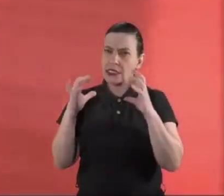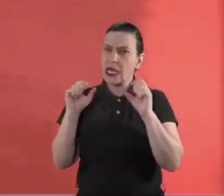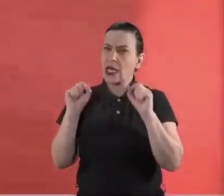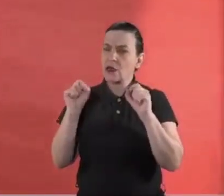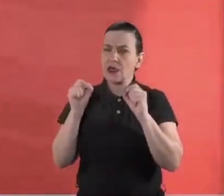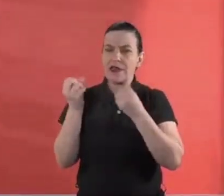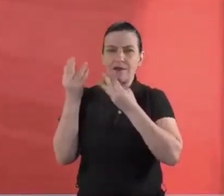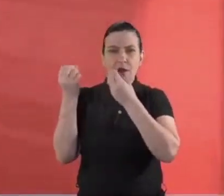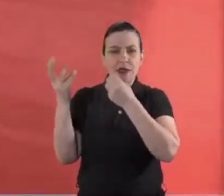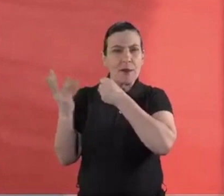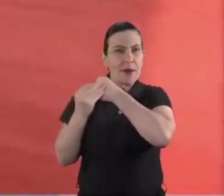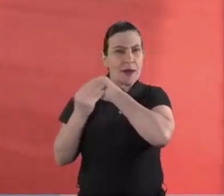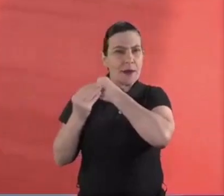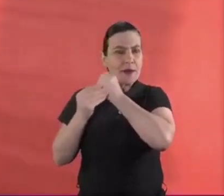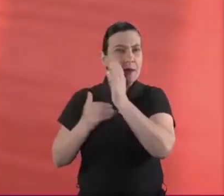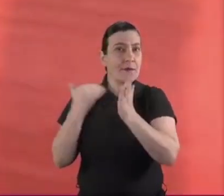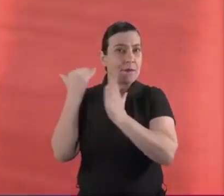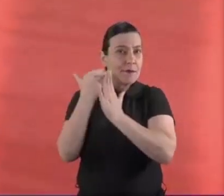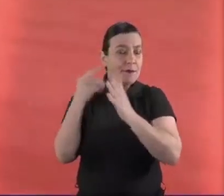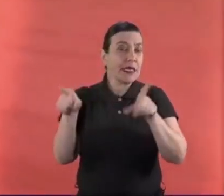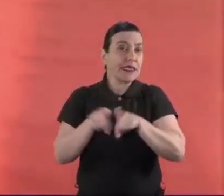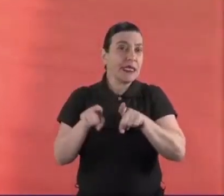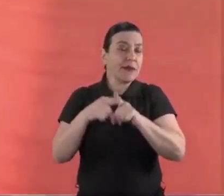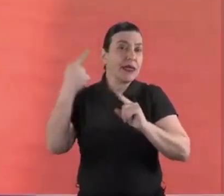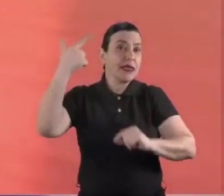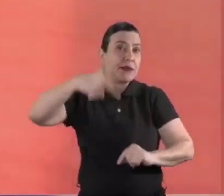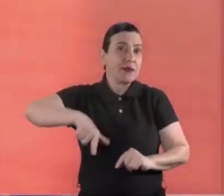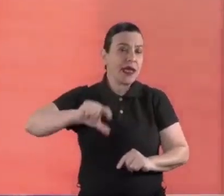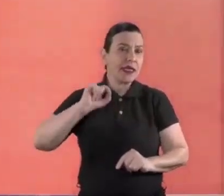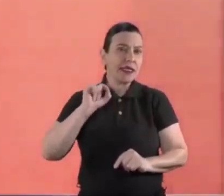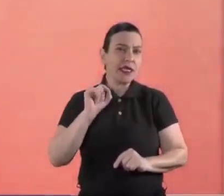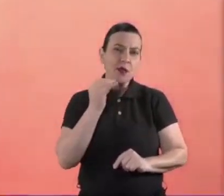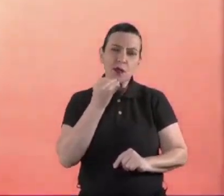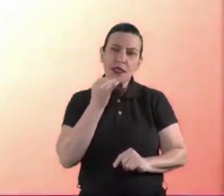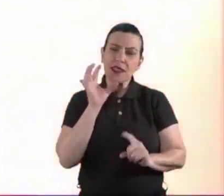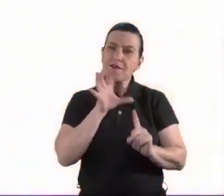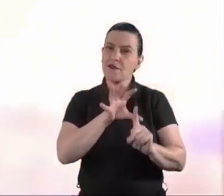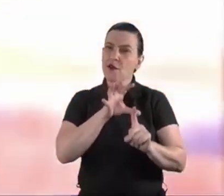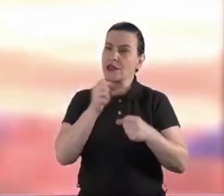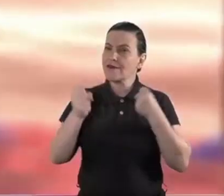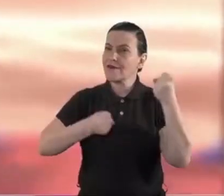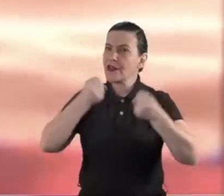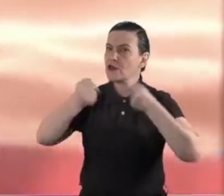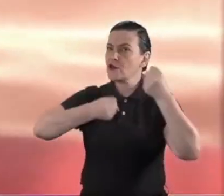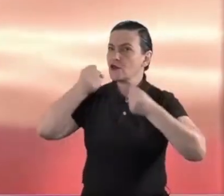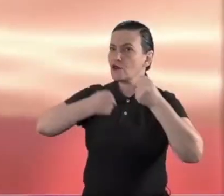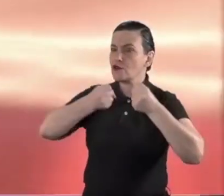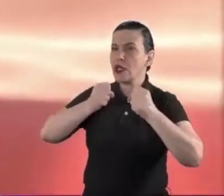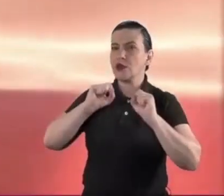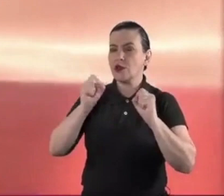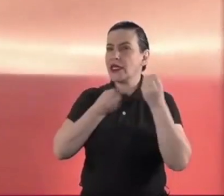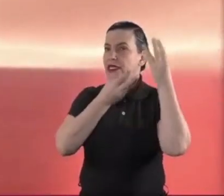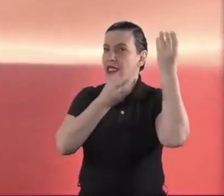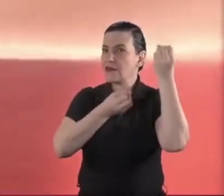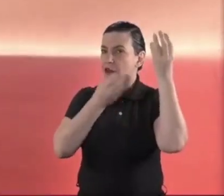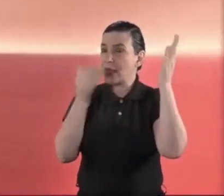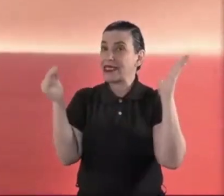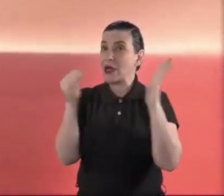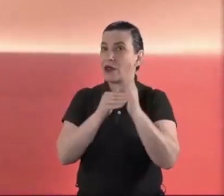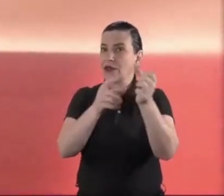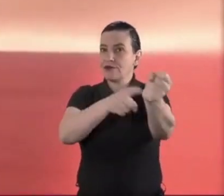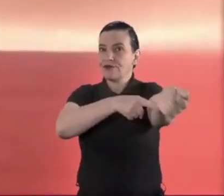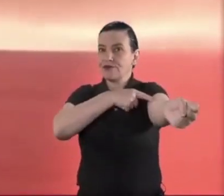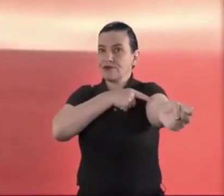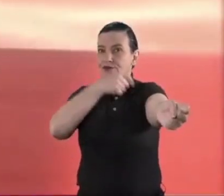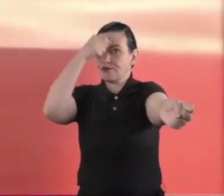processar informações. Além disso, ele tem influência na velocidade de condução da informação até o músculo.